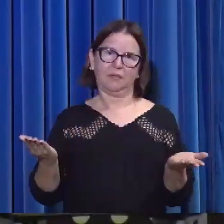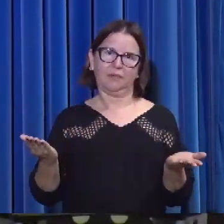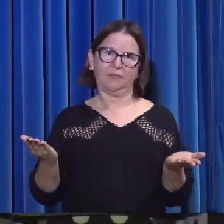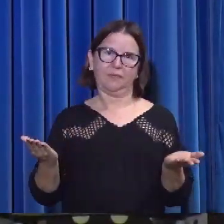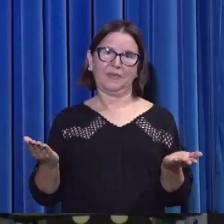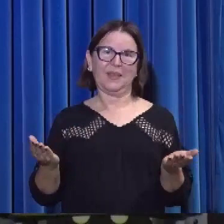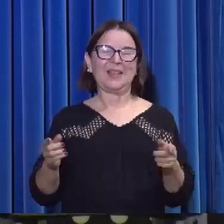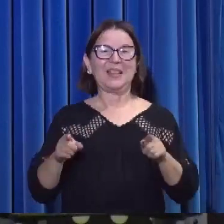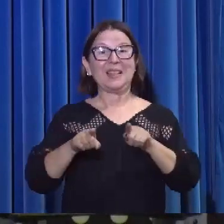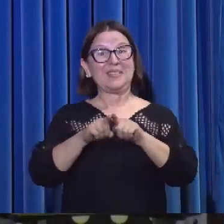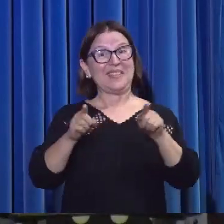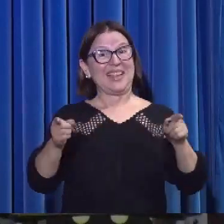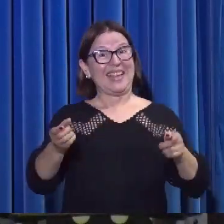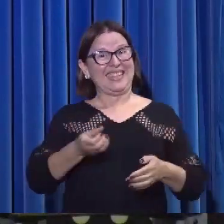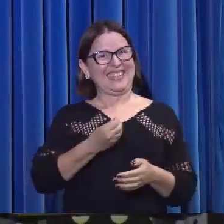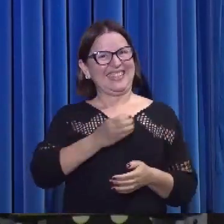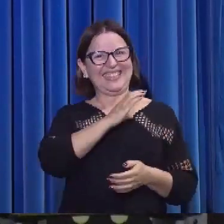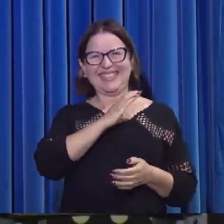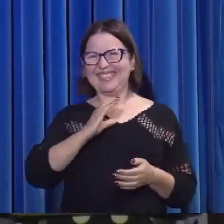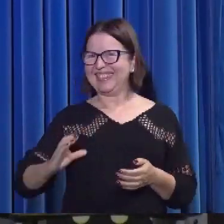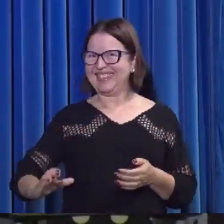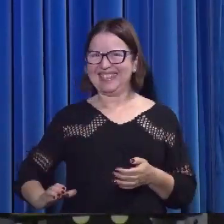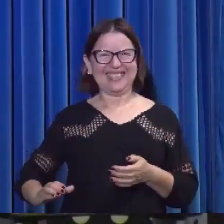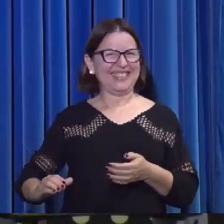Agora a vida de Cristo não.